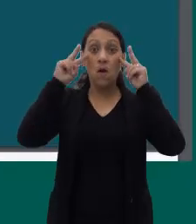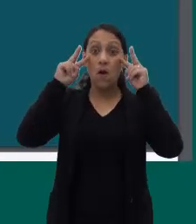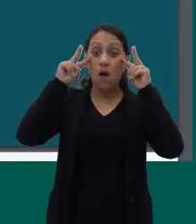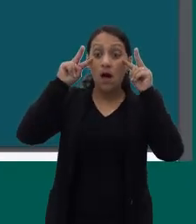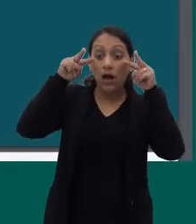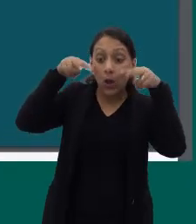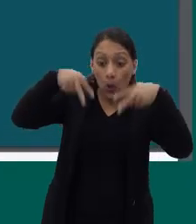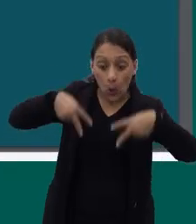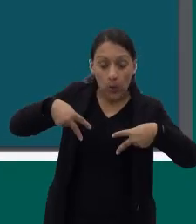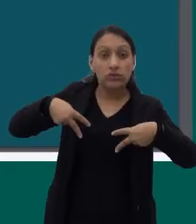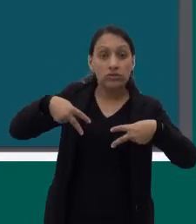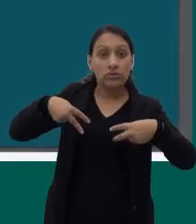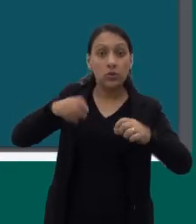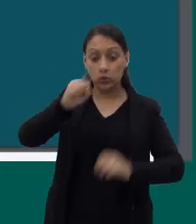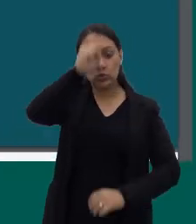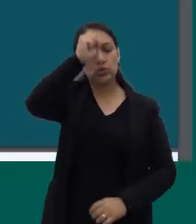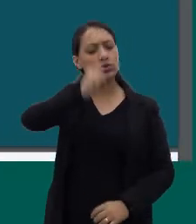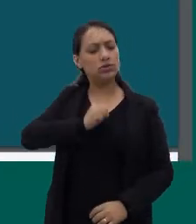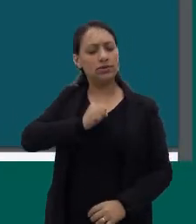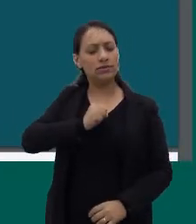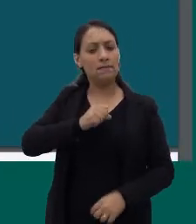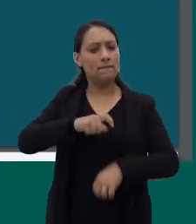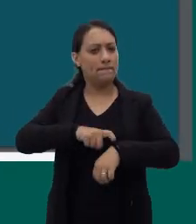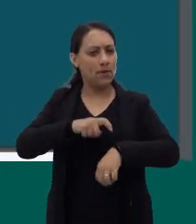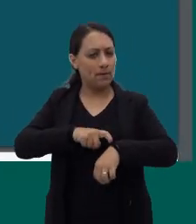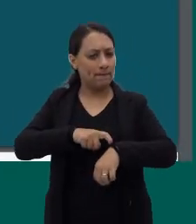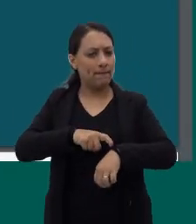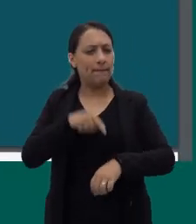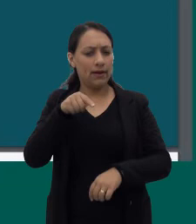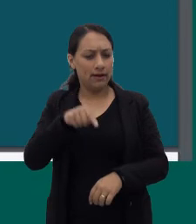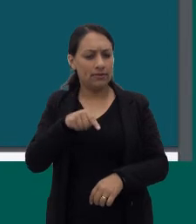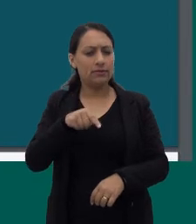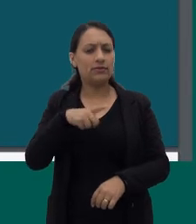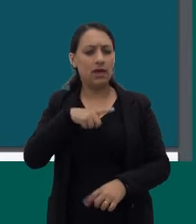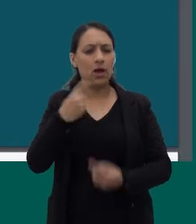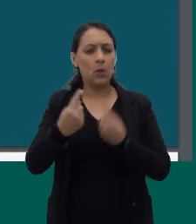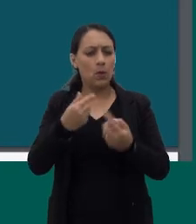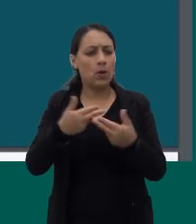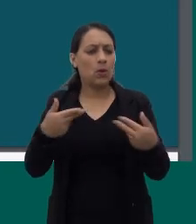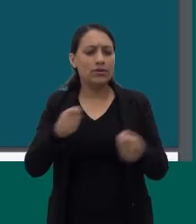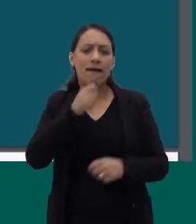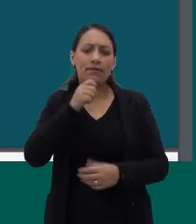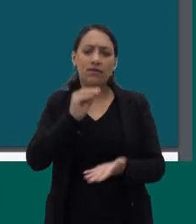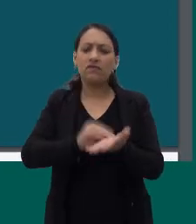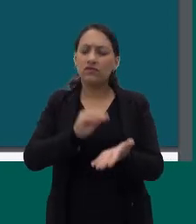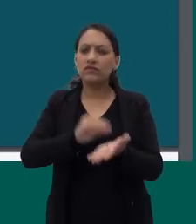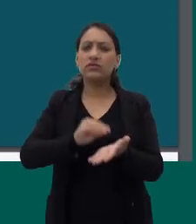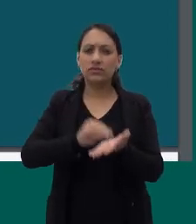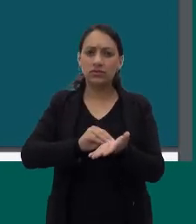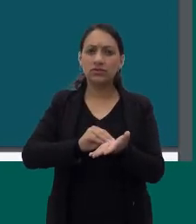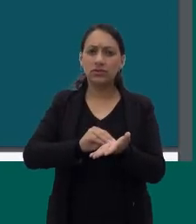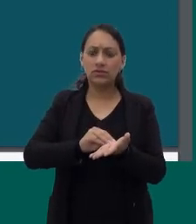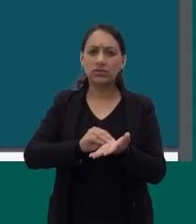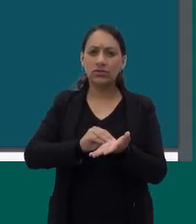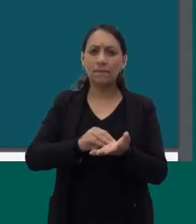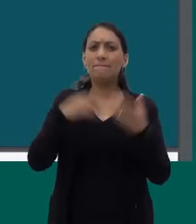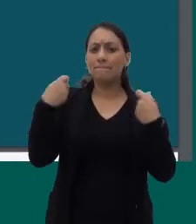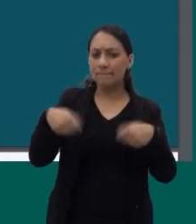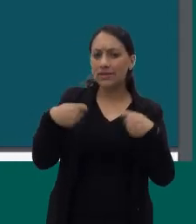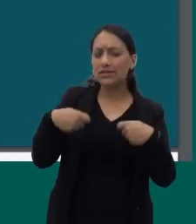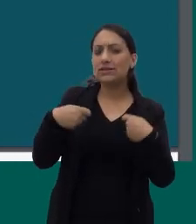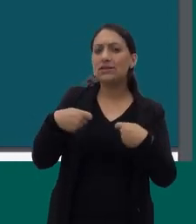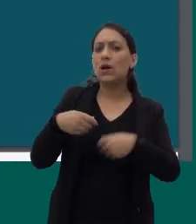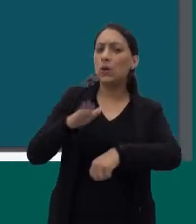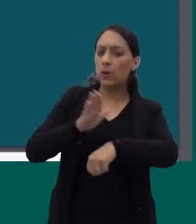do sujeito de que naquele momento tem algo que ainda está faltando, né, e de que ele precisa talvez de